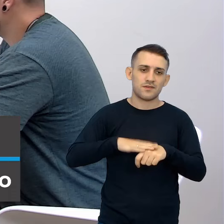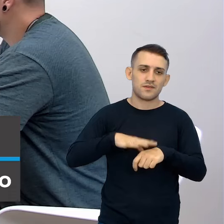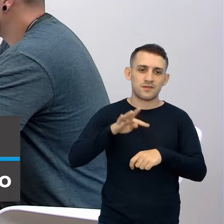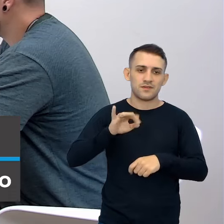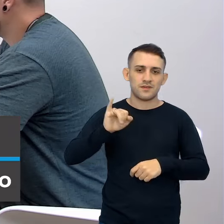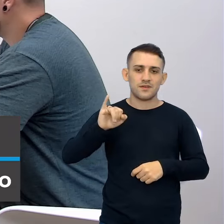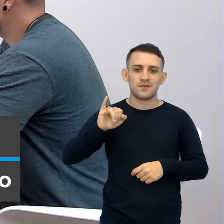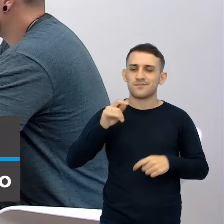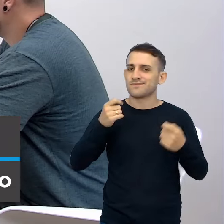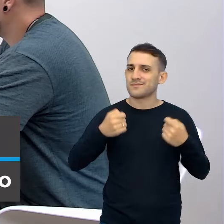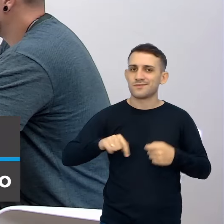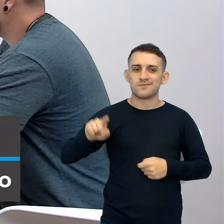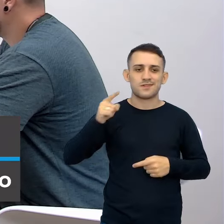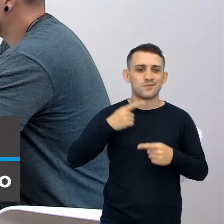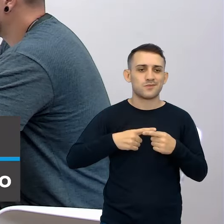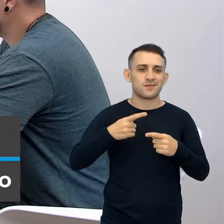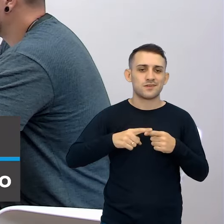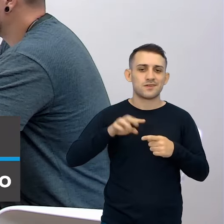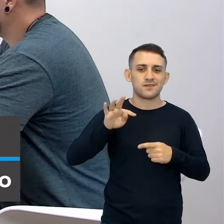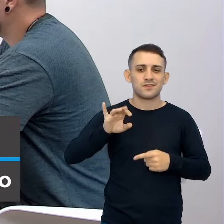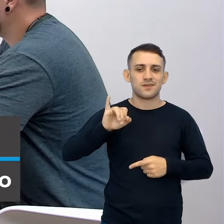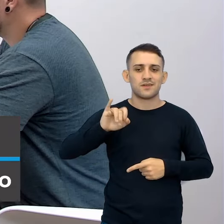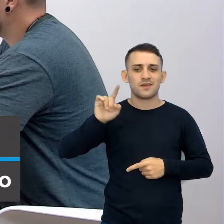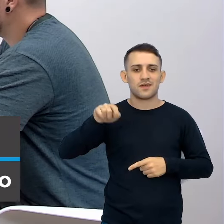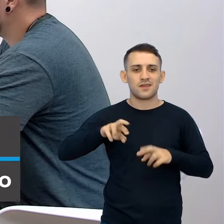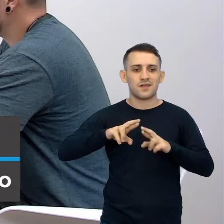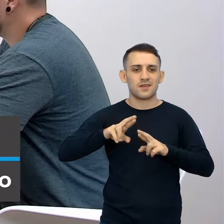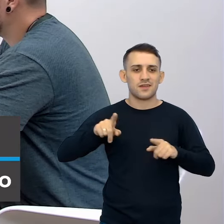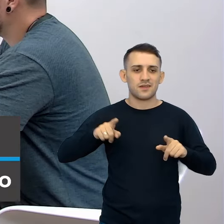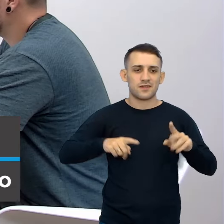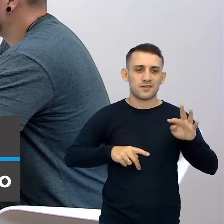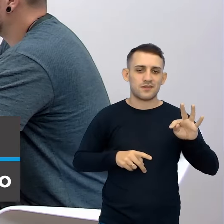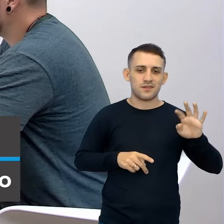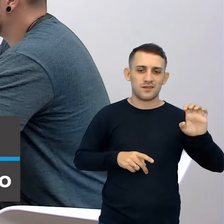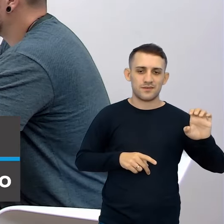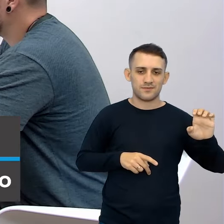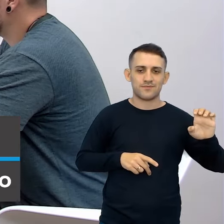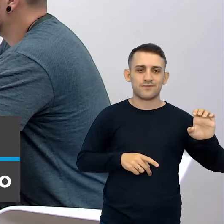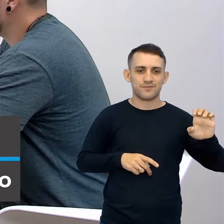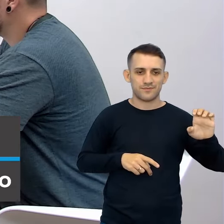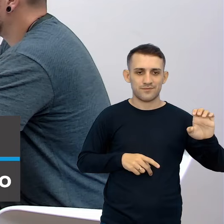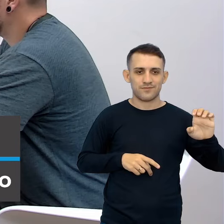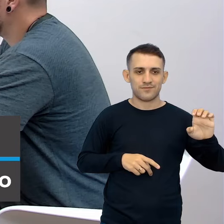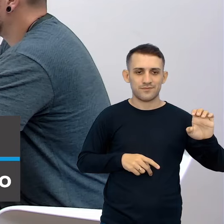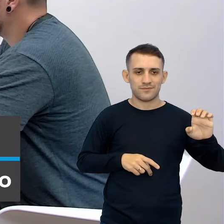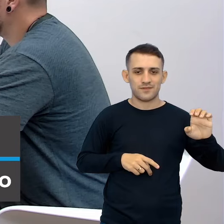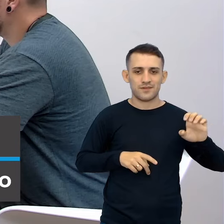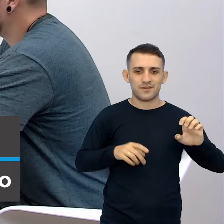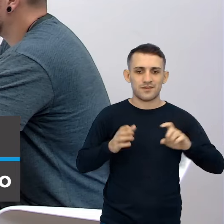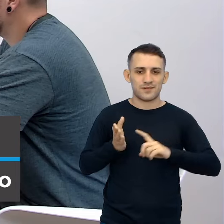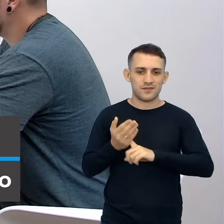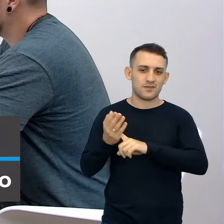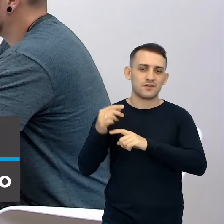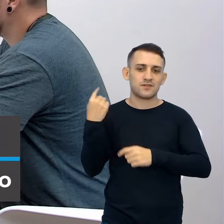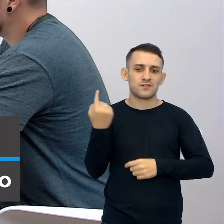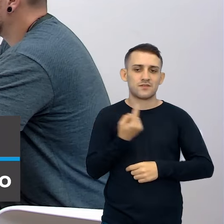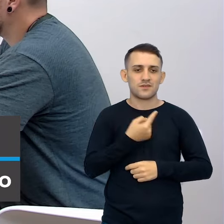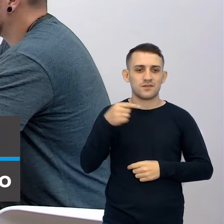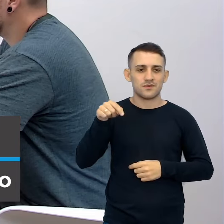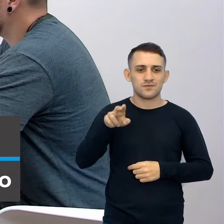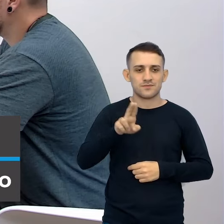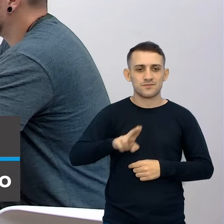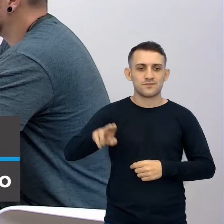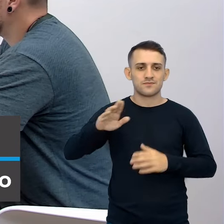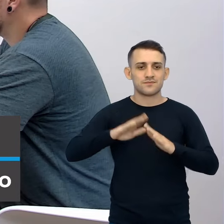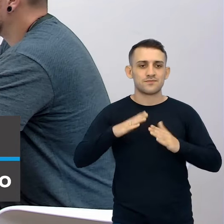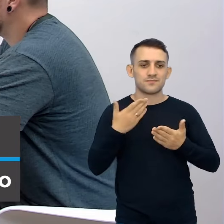não tem, porque TI é muito diferente de TE, né? E a tecnologia que nós estamos usando na